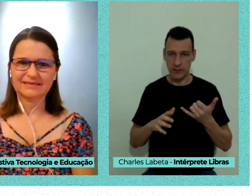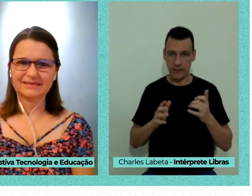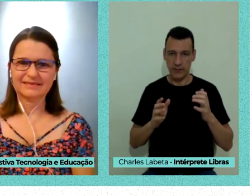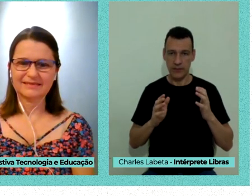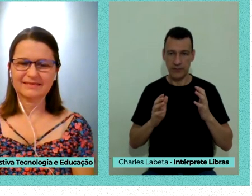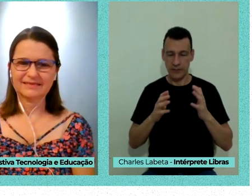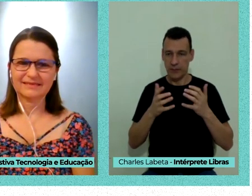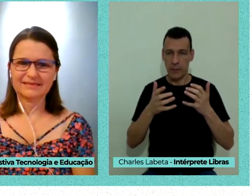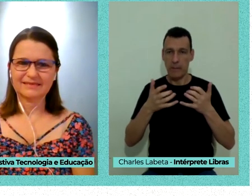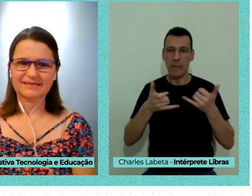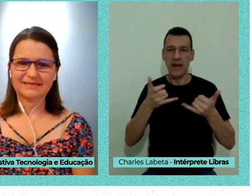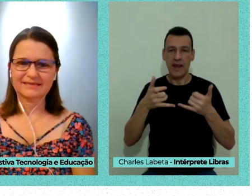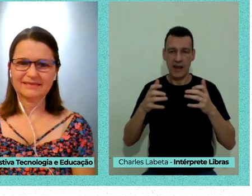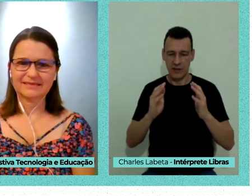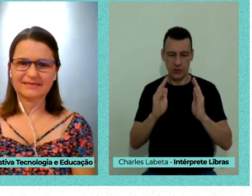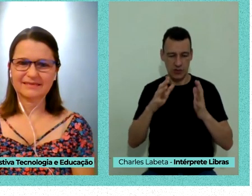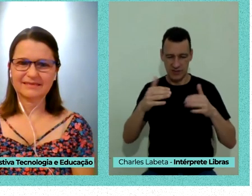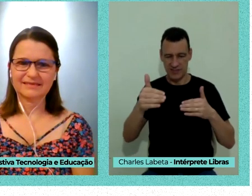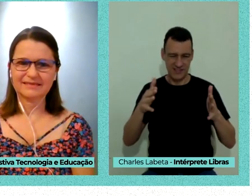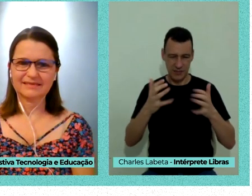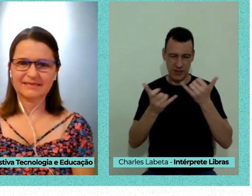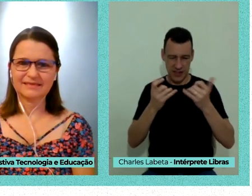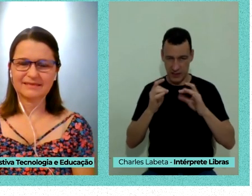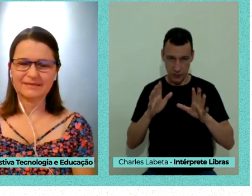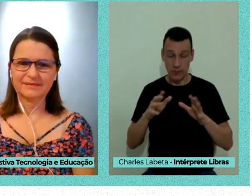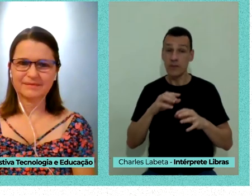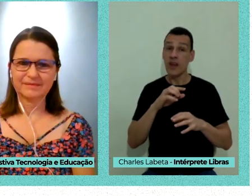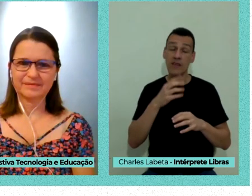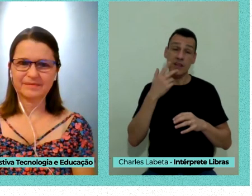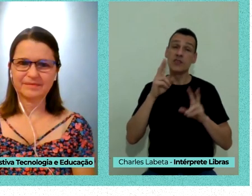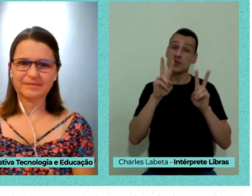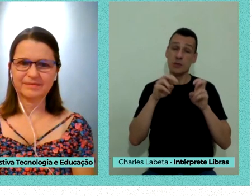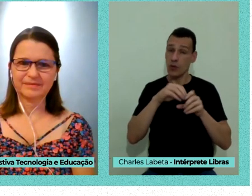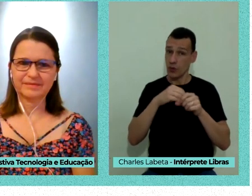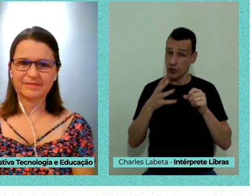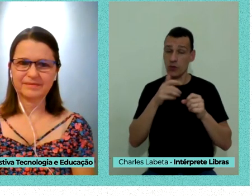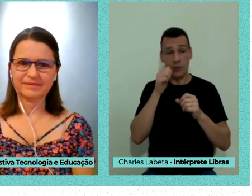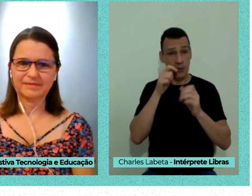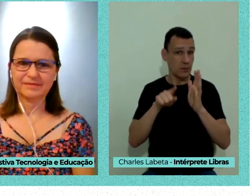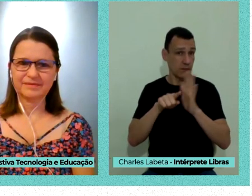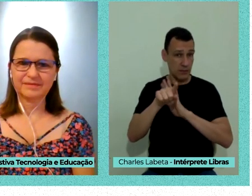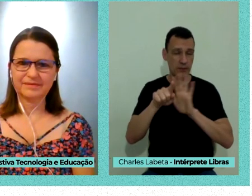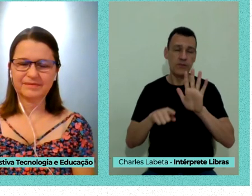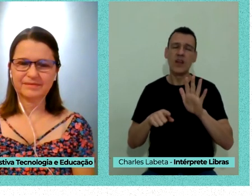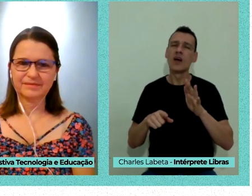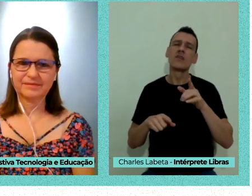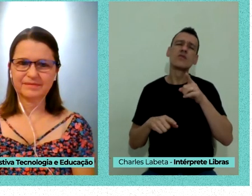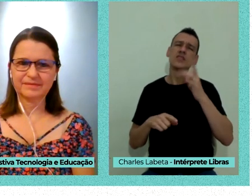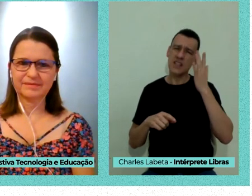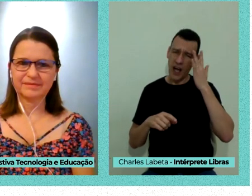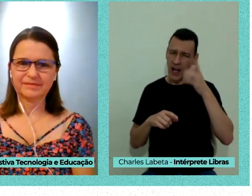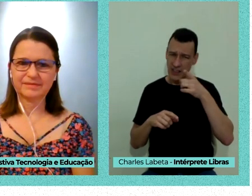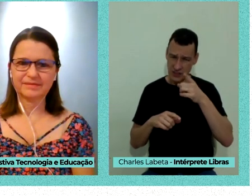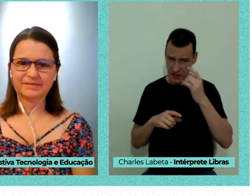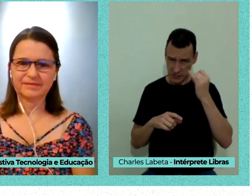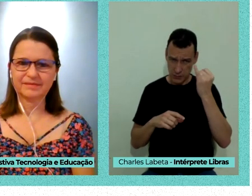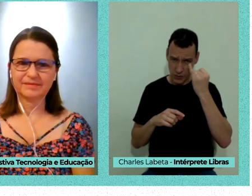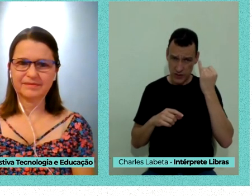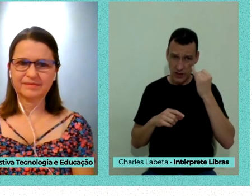conteúdo, a pergunta dela para você é a seguinte. Qual é a tua opinião sobre a importância desse campo da